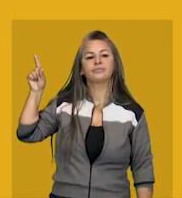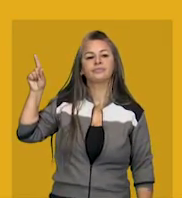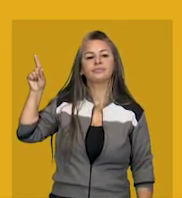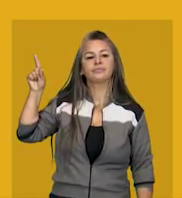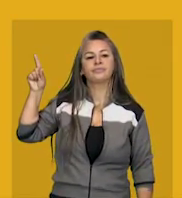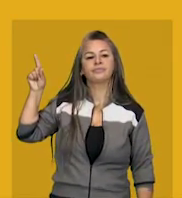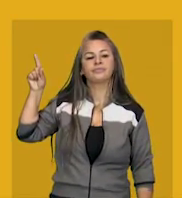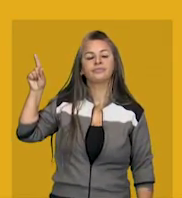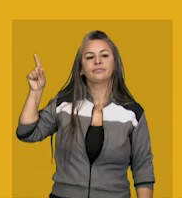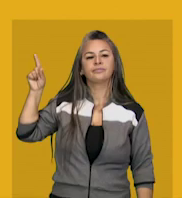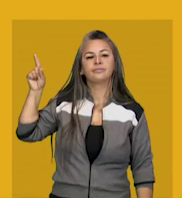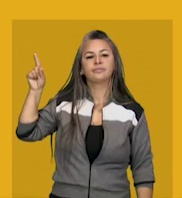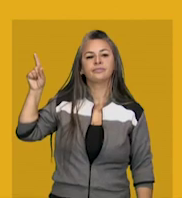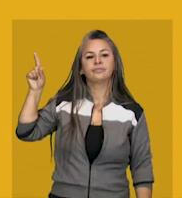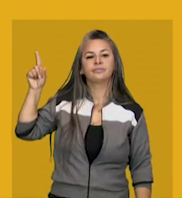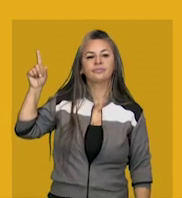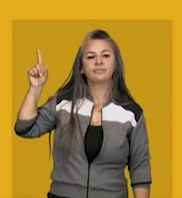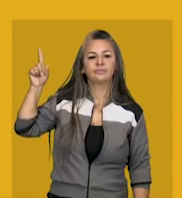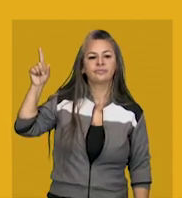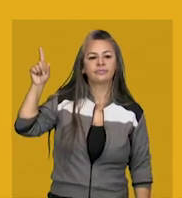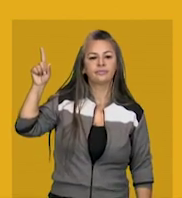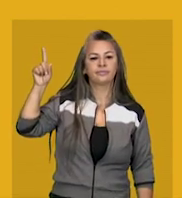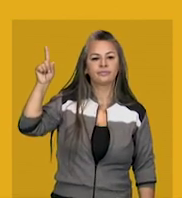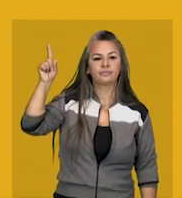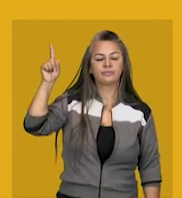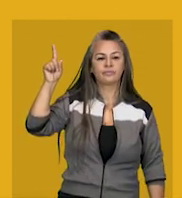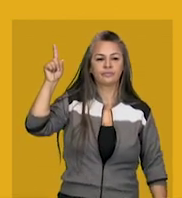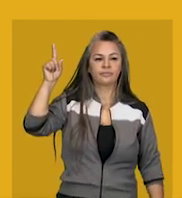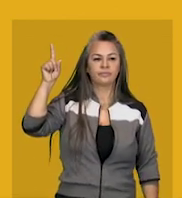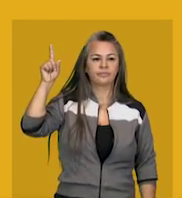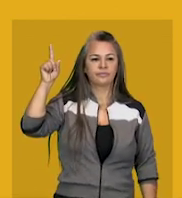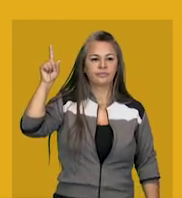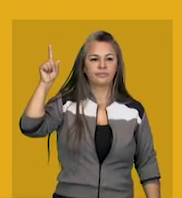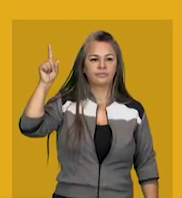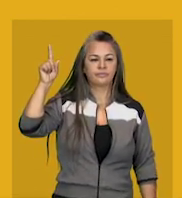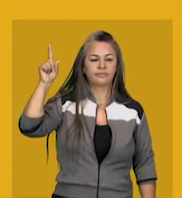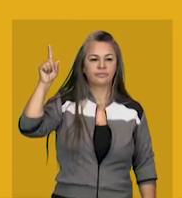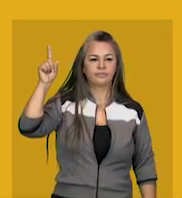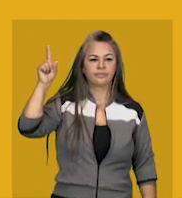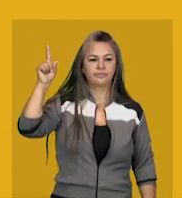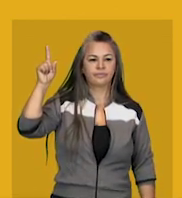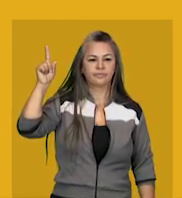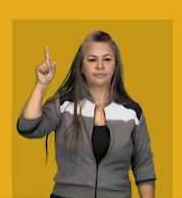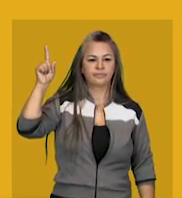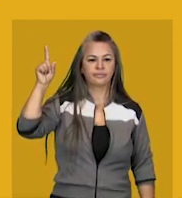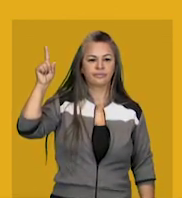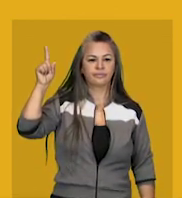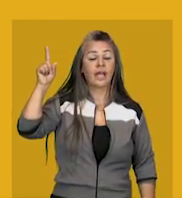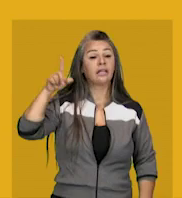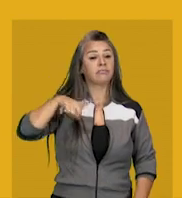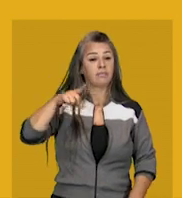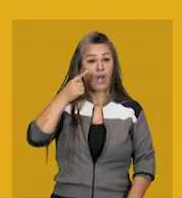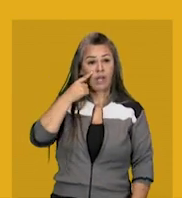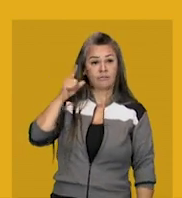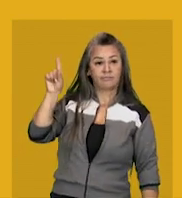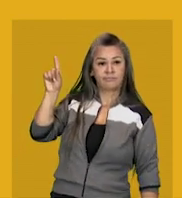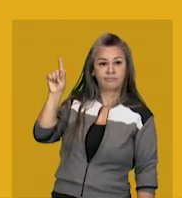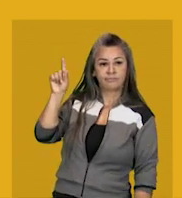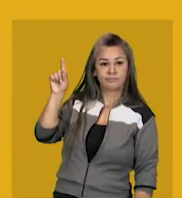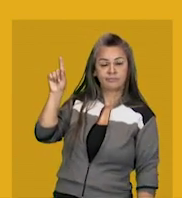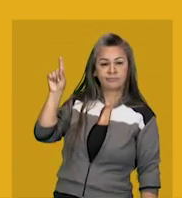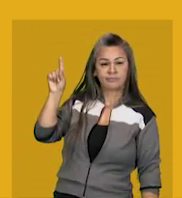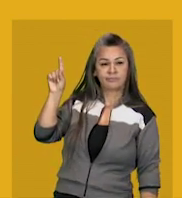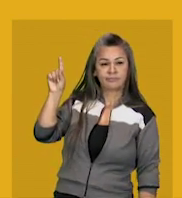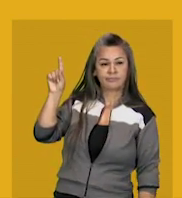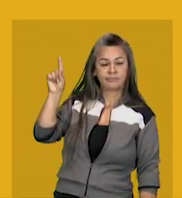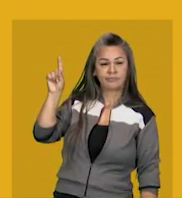Uma vez que, porquanto quase não se usa mais. Mas pode ser que você leia um texto que esteja lá,